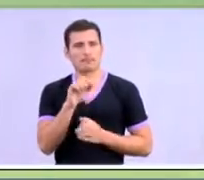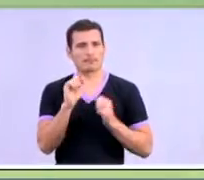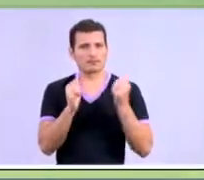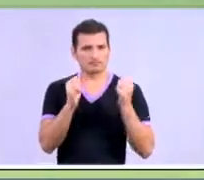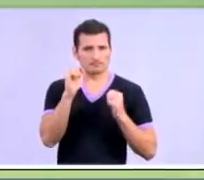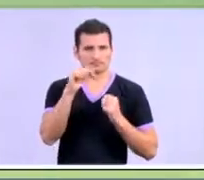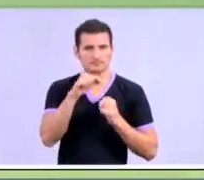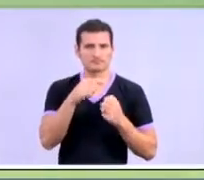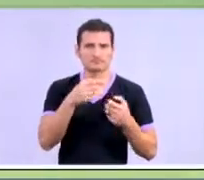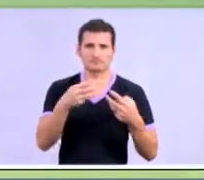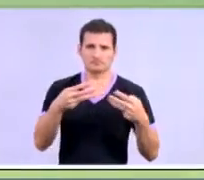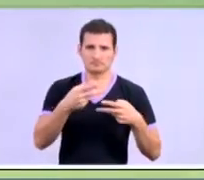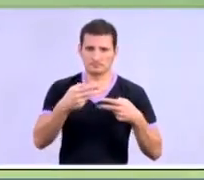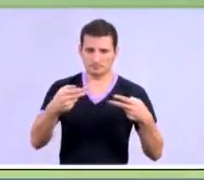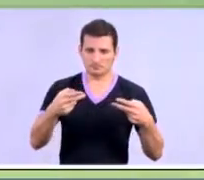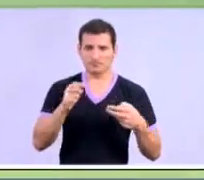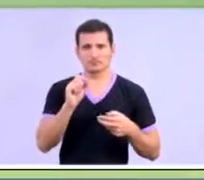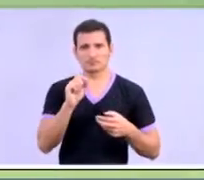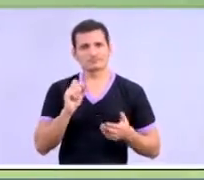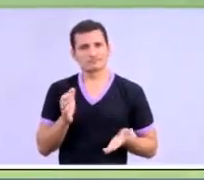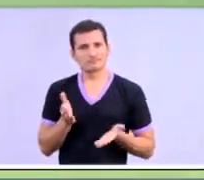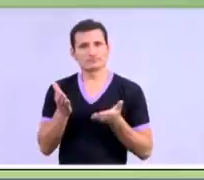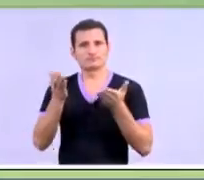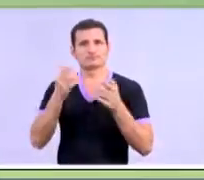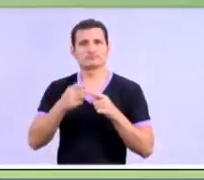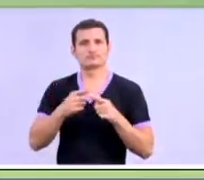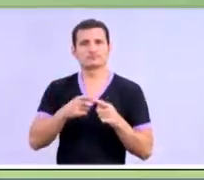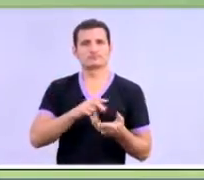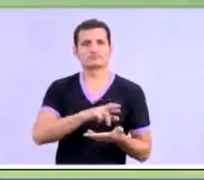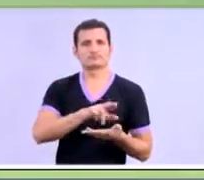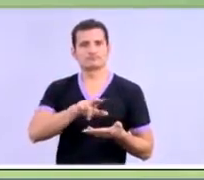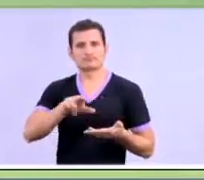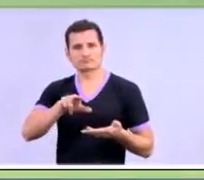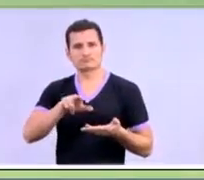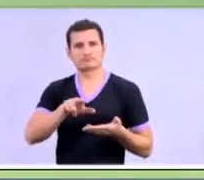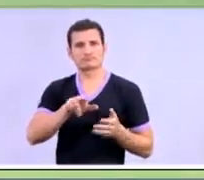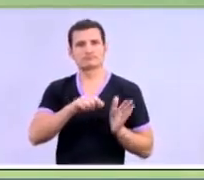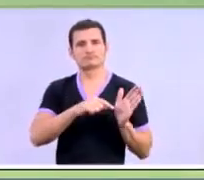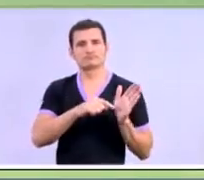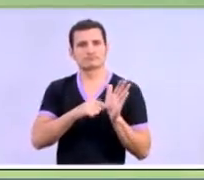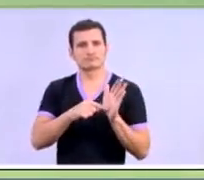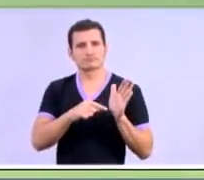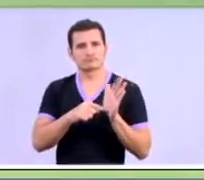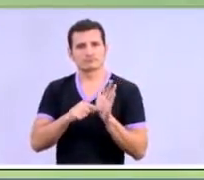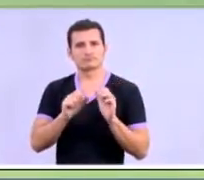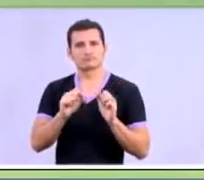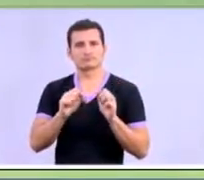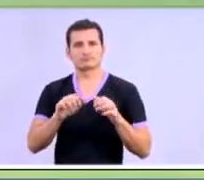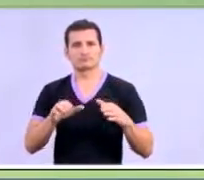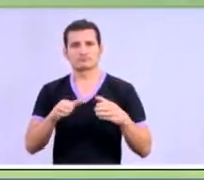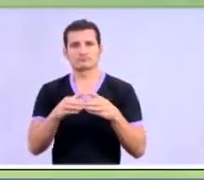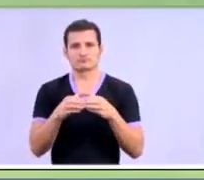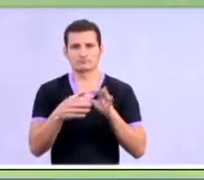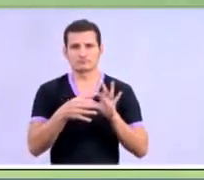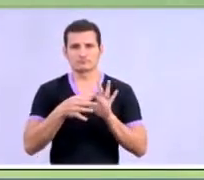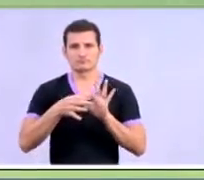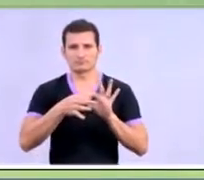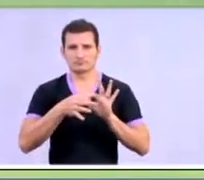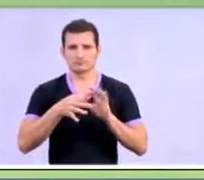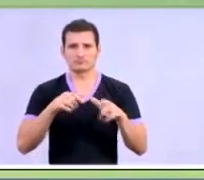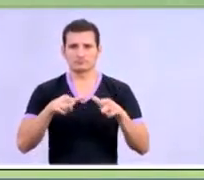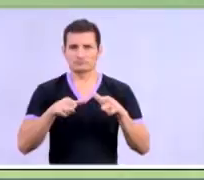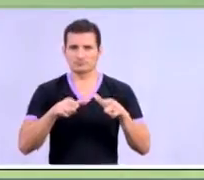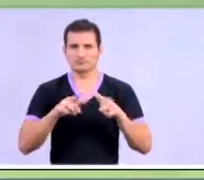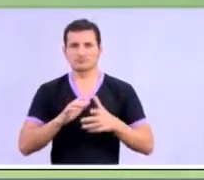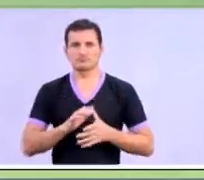à competição, porque os produtos de diferentes fornecedores podem trabalhar em conjunto. Foi o que a gente já